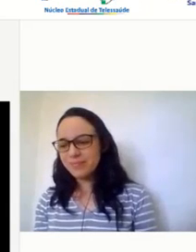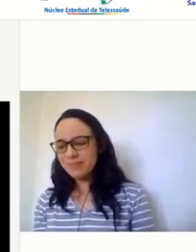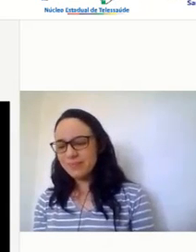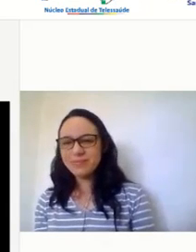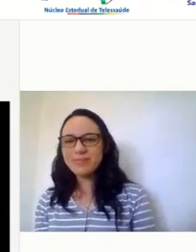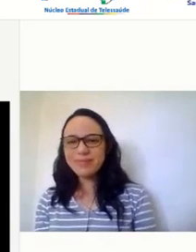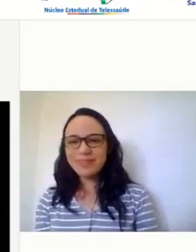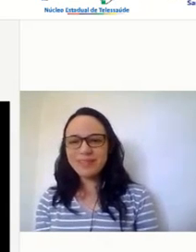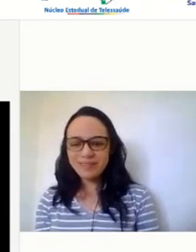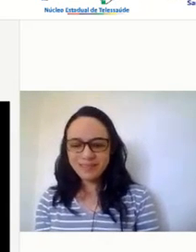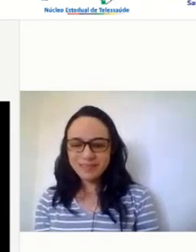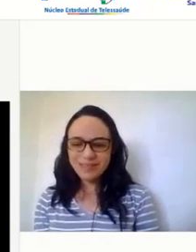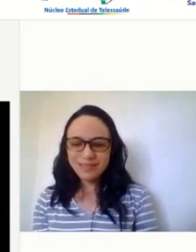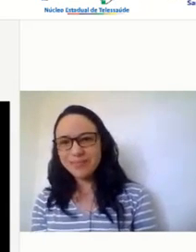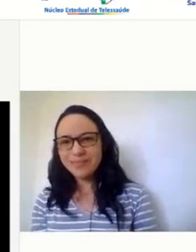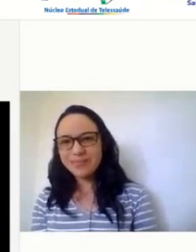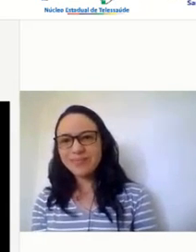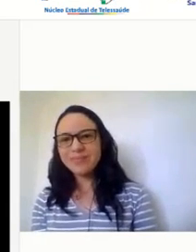ligar